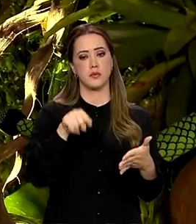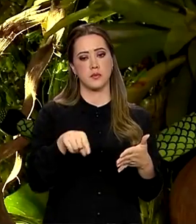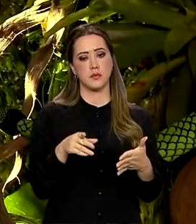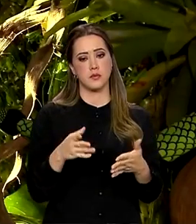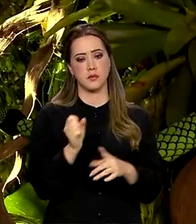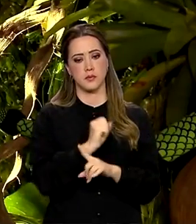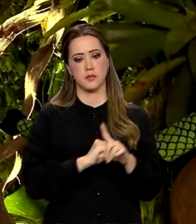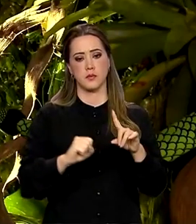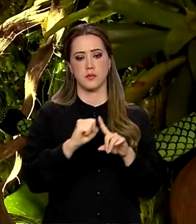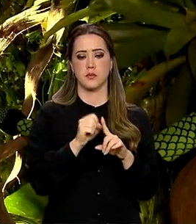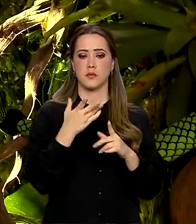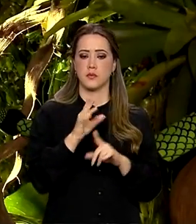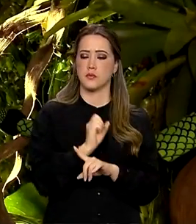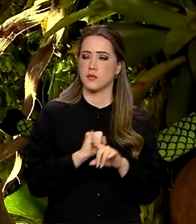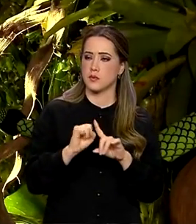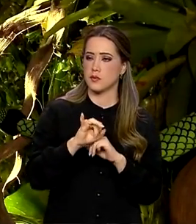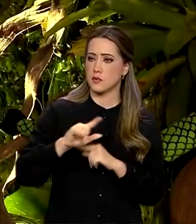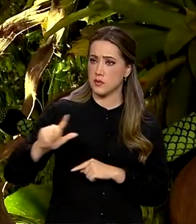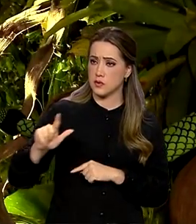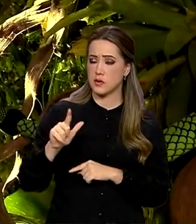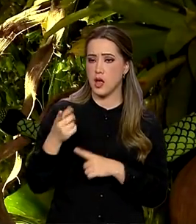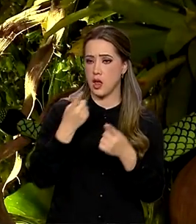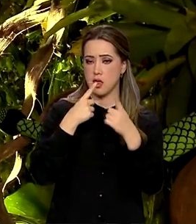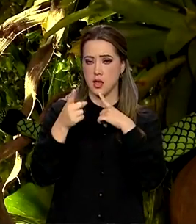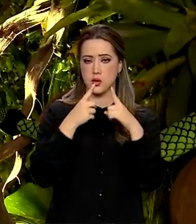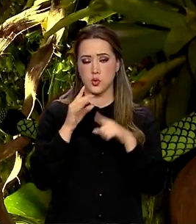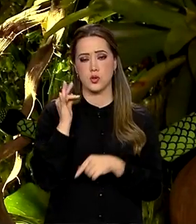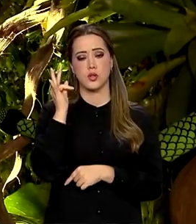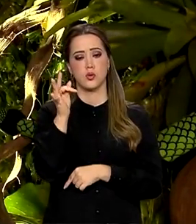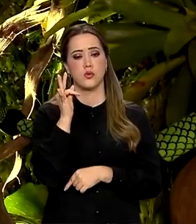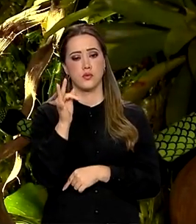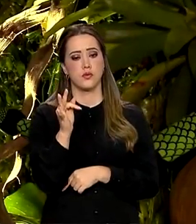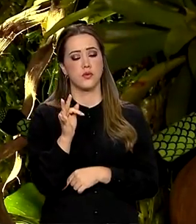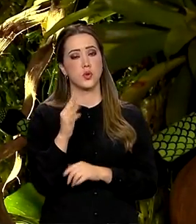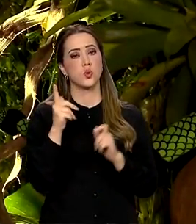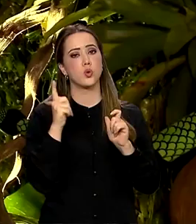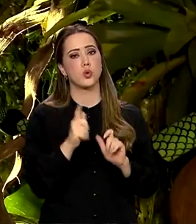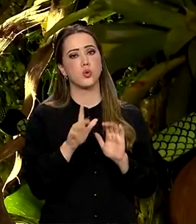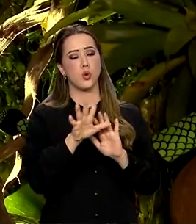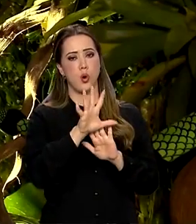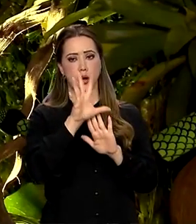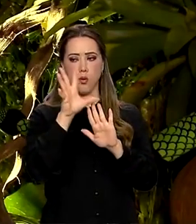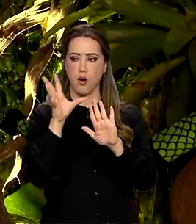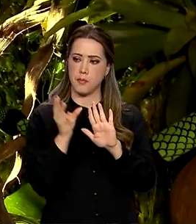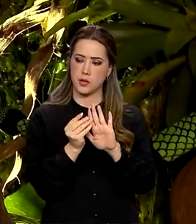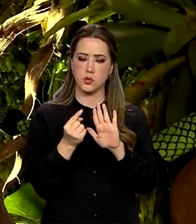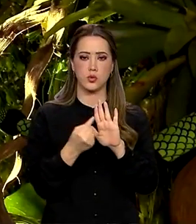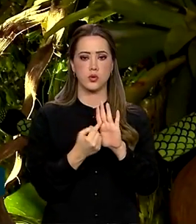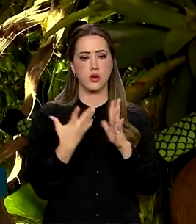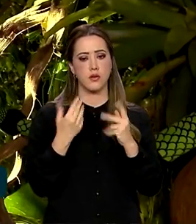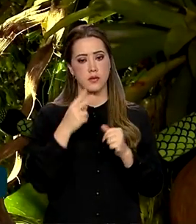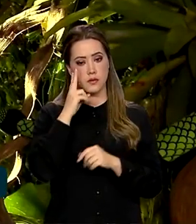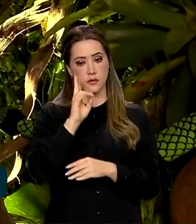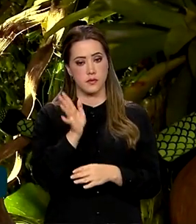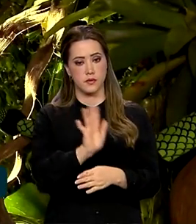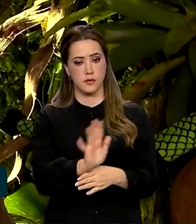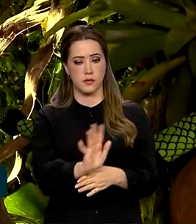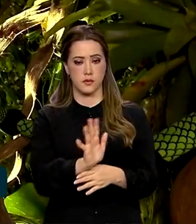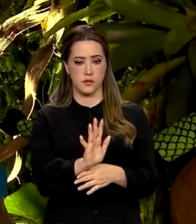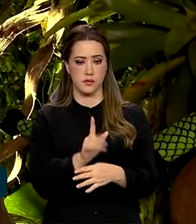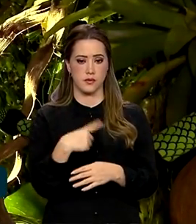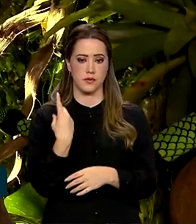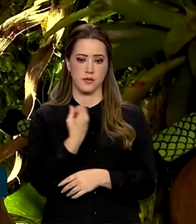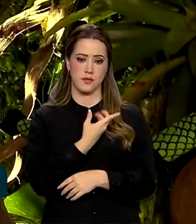da sociedade civil na discussão do futuro da Amazônia. E agora a gente vai assistir uma reportagem do